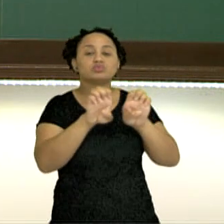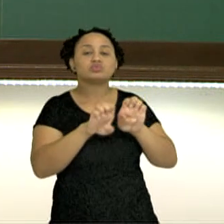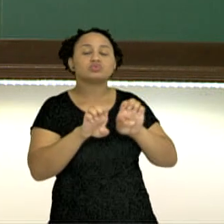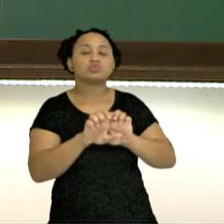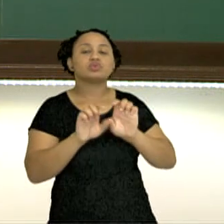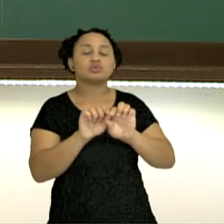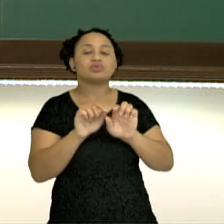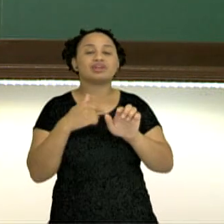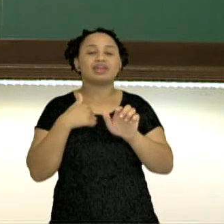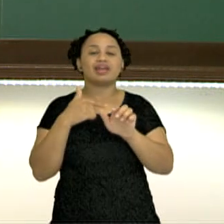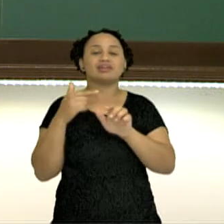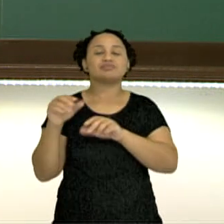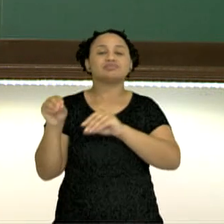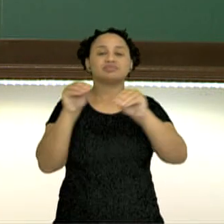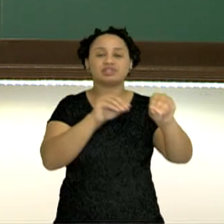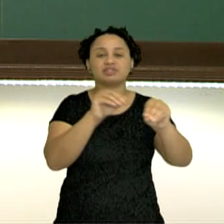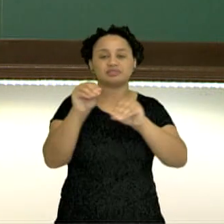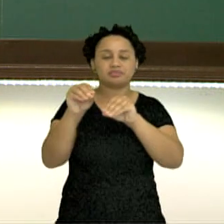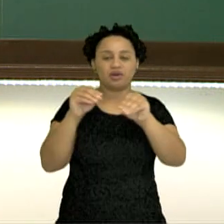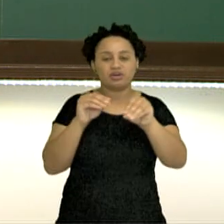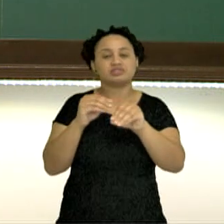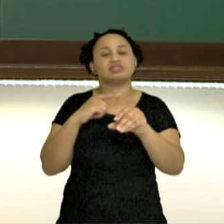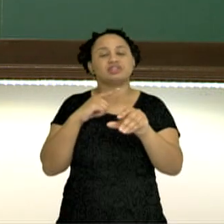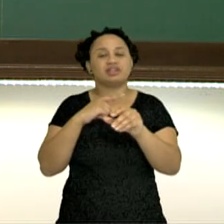infraestrutura de transportes,